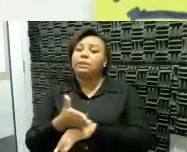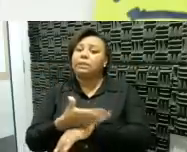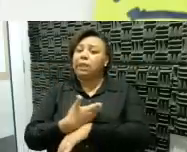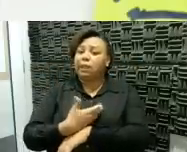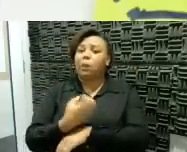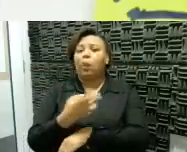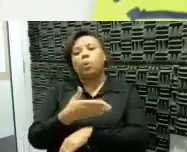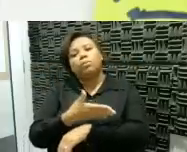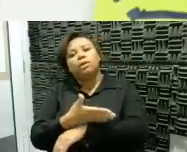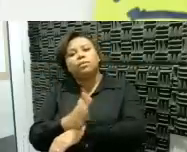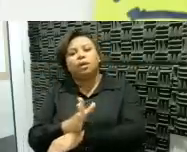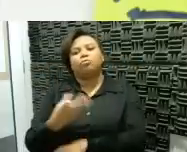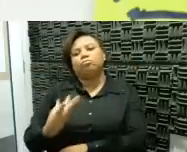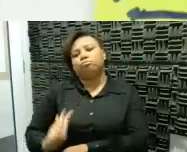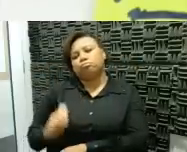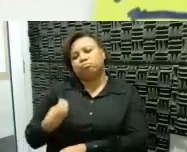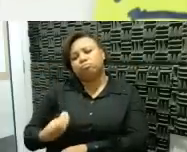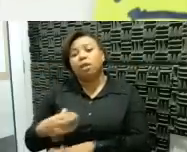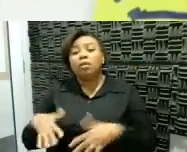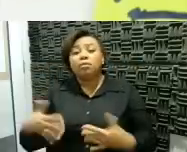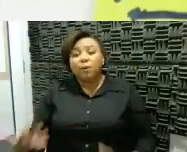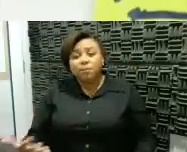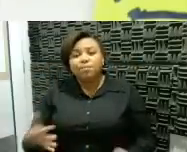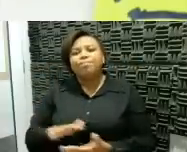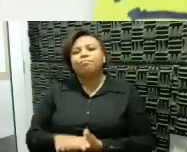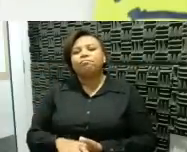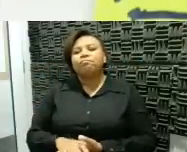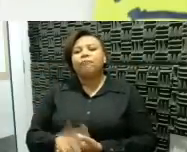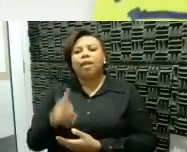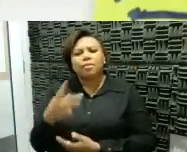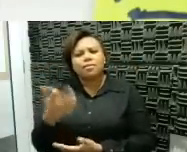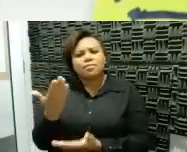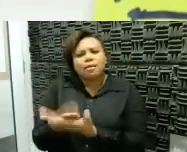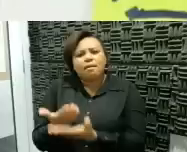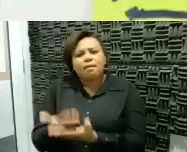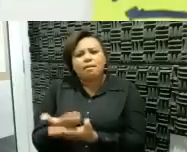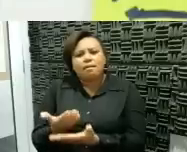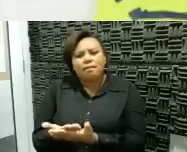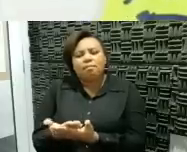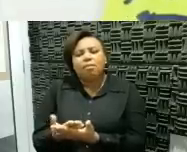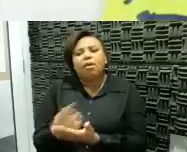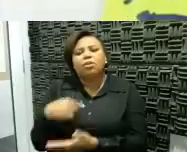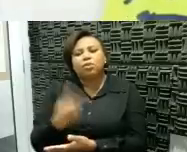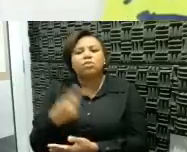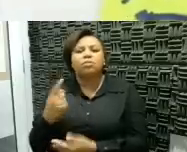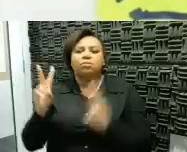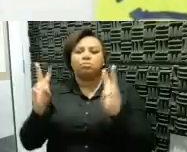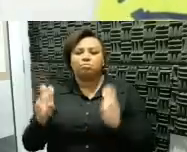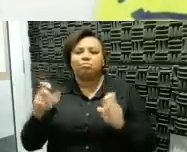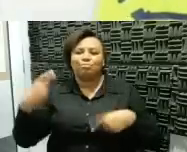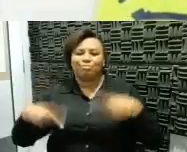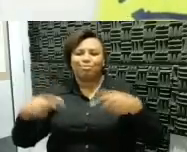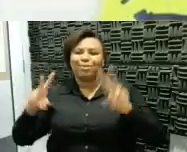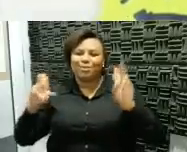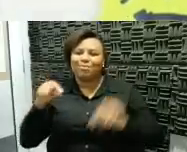né Então dessa aula ã a a gente vai bater um papo exatamente sobre essas questões